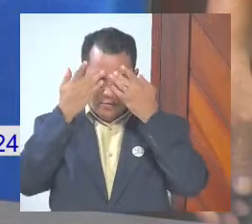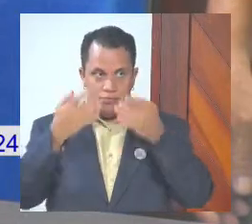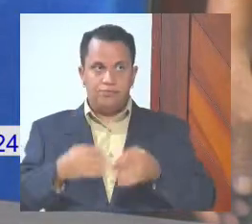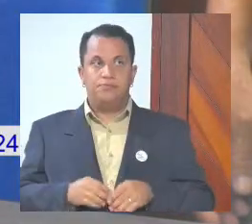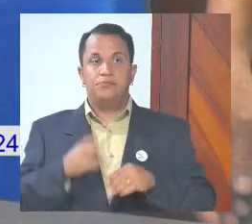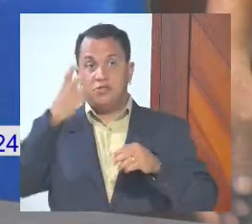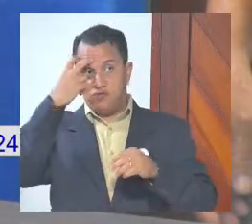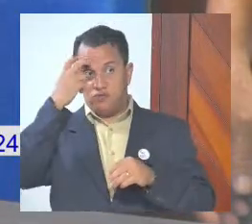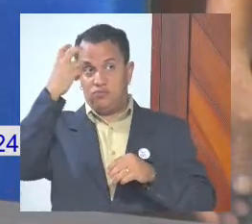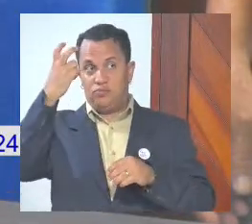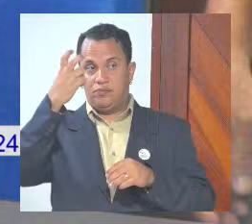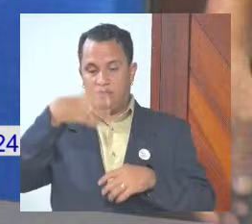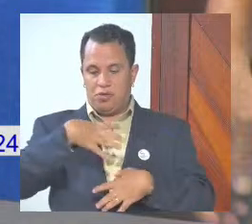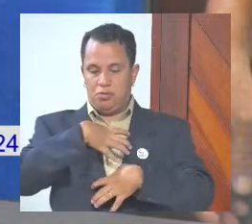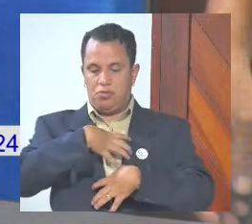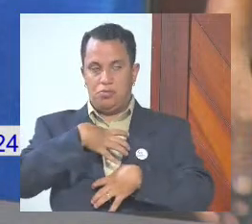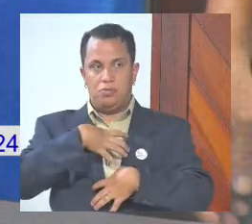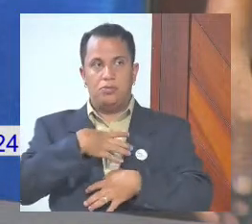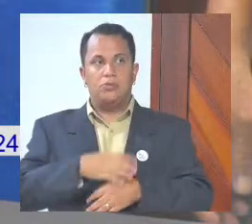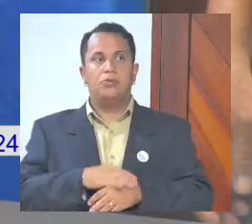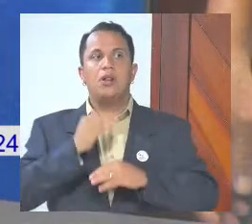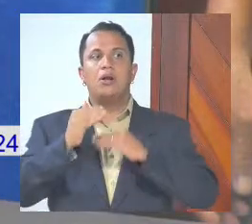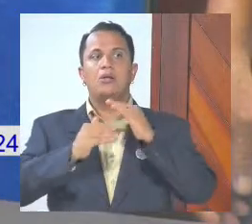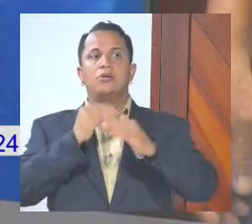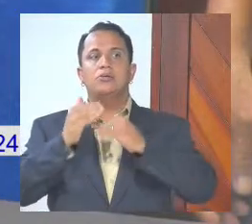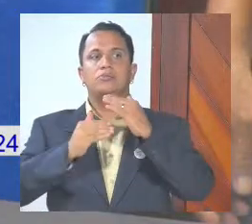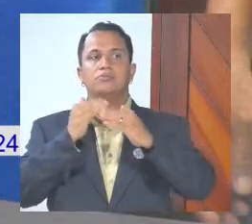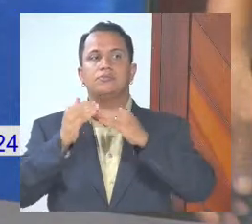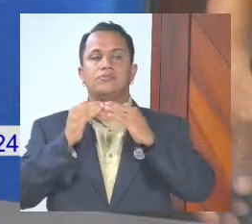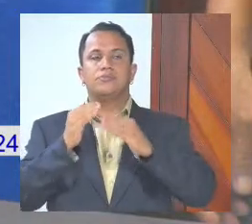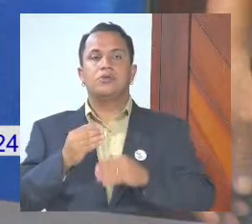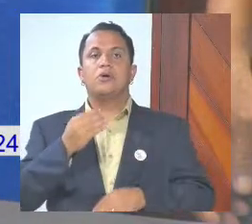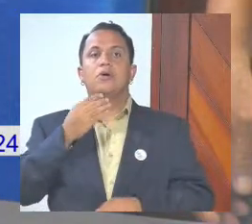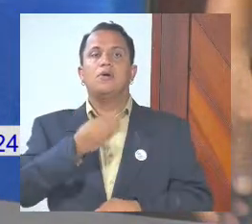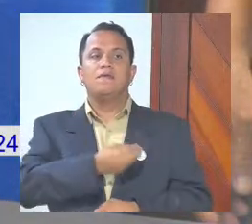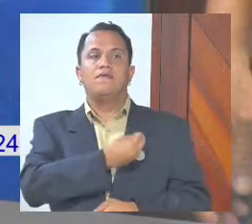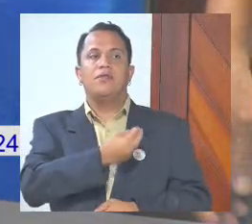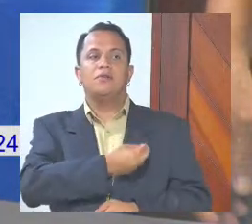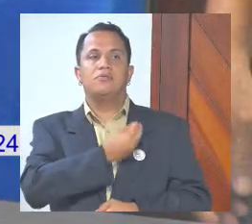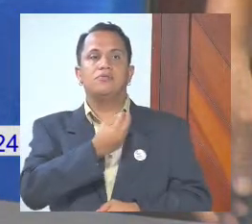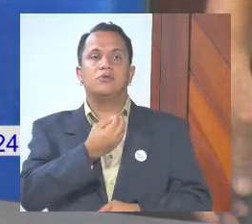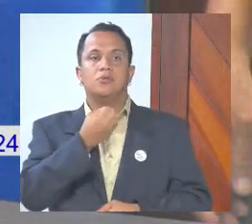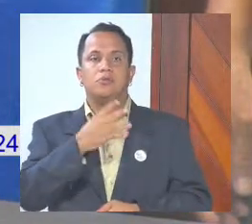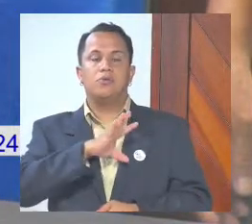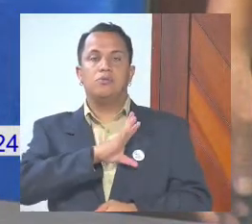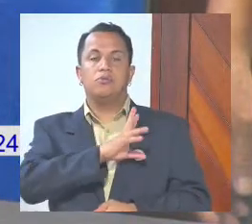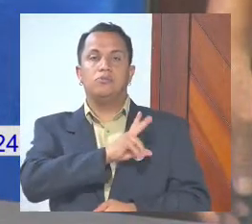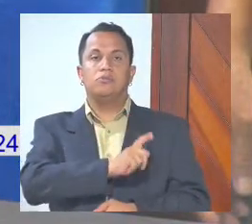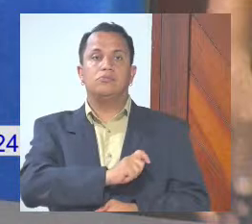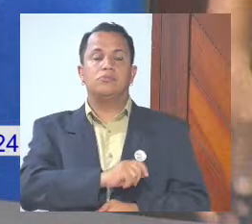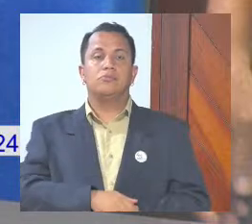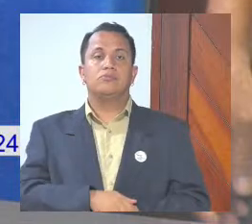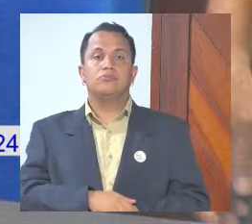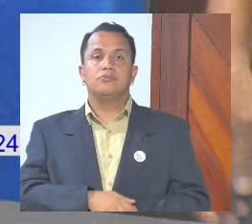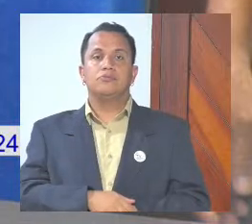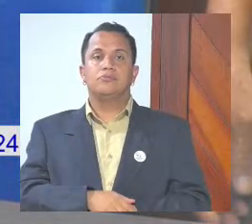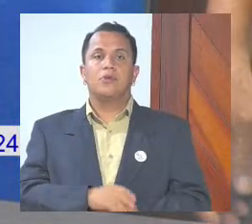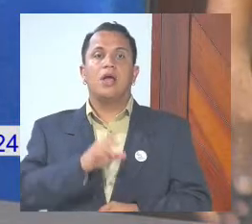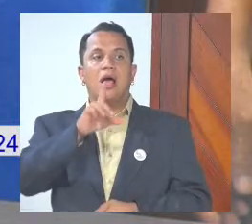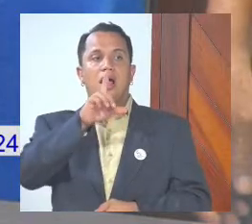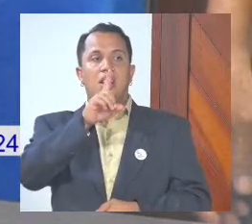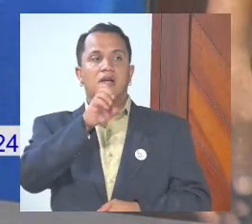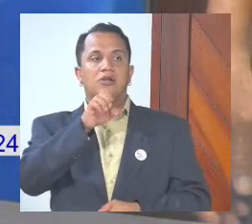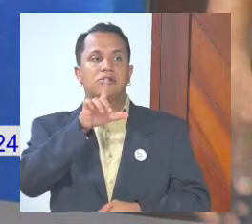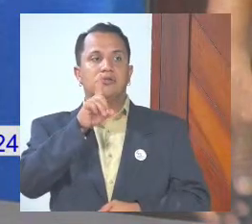sabedoria. Desejamos que o amigo continue trilhando sua vida no caminho do amor. O senhor Dedeco